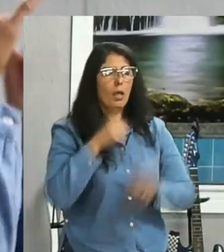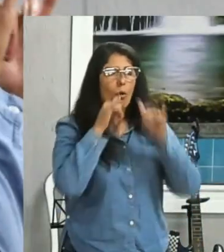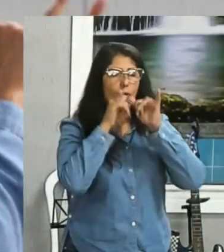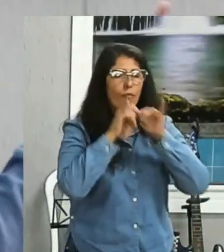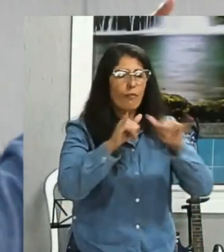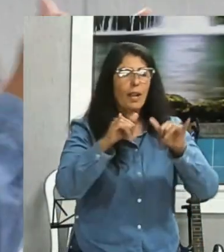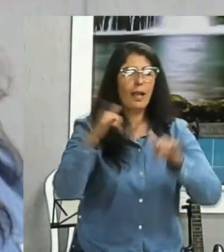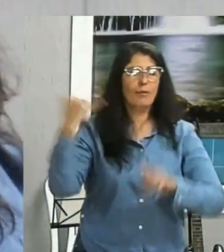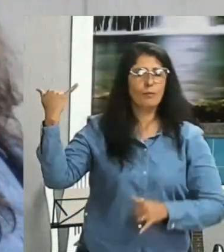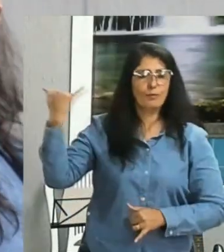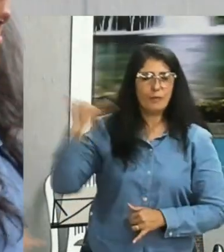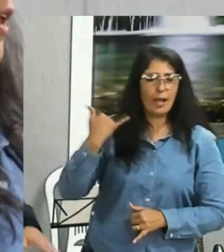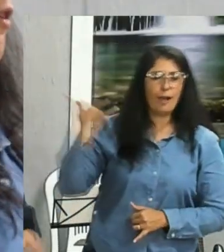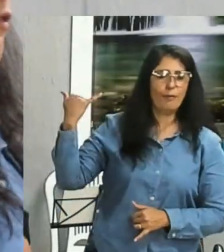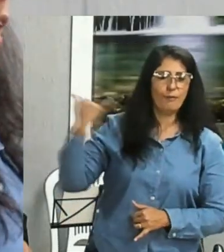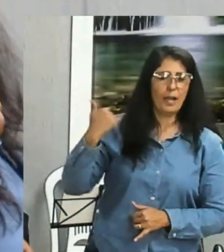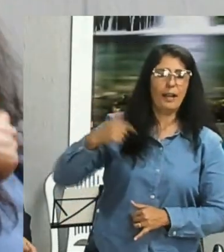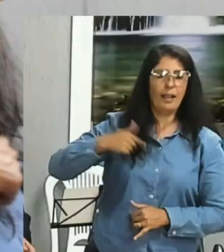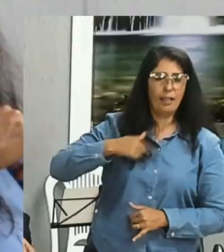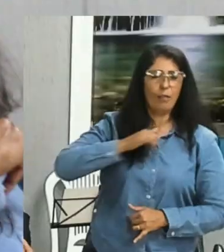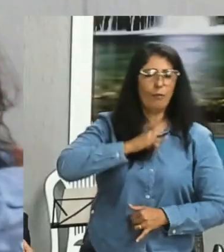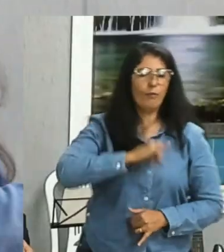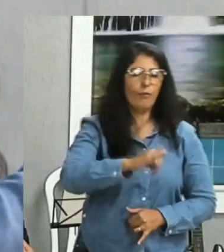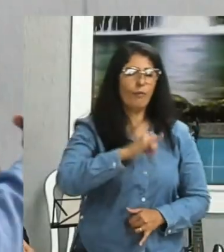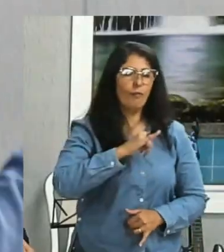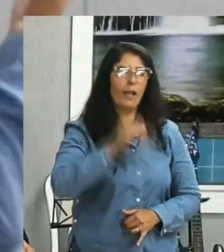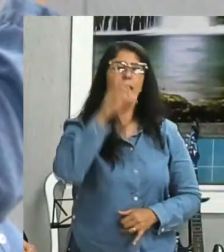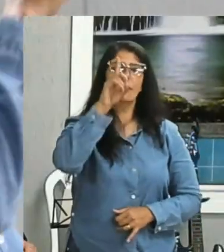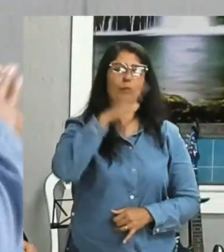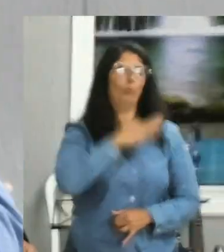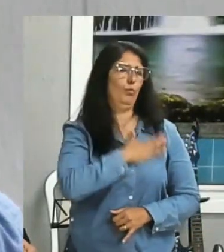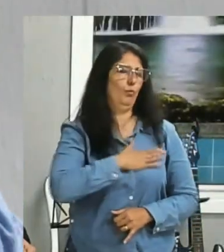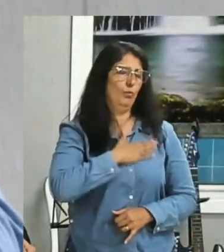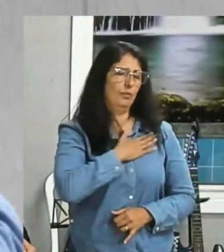meu coração sejam agradáveis a Ti.